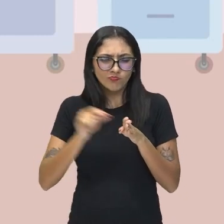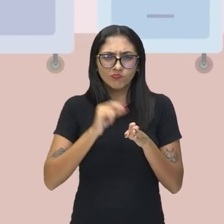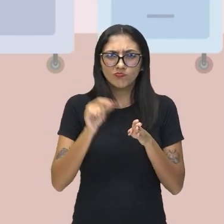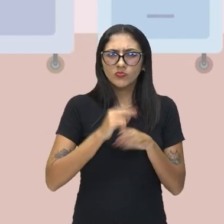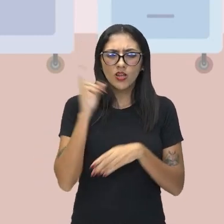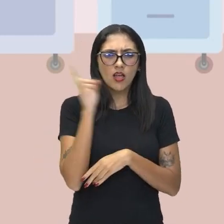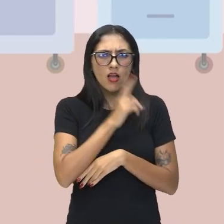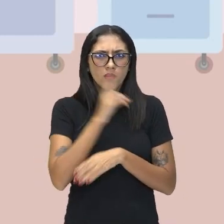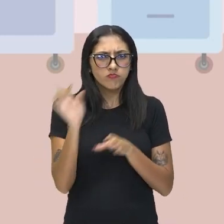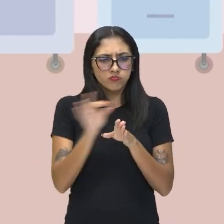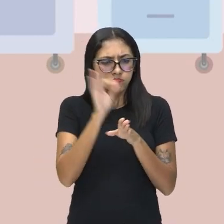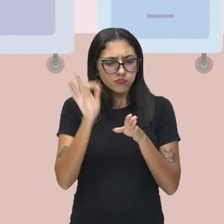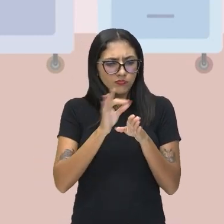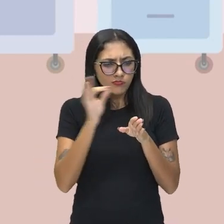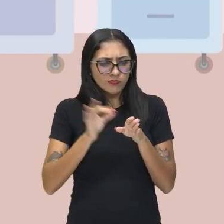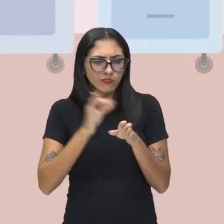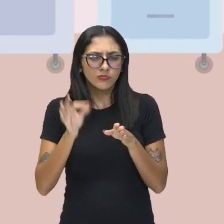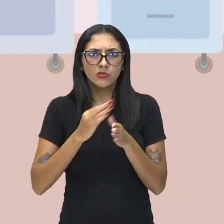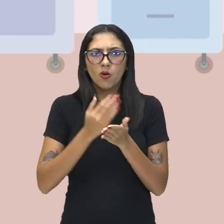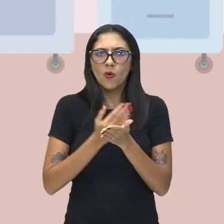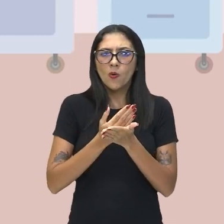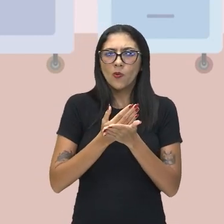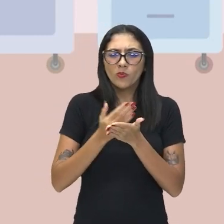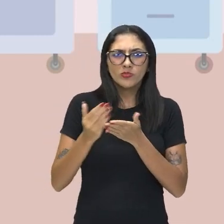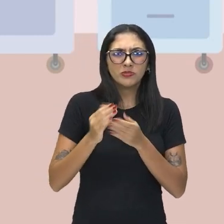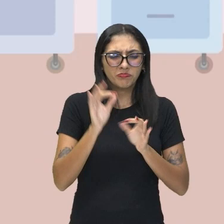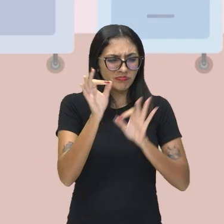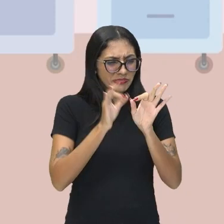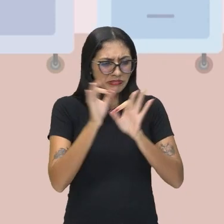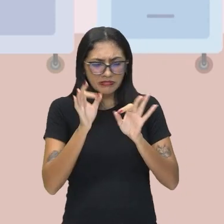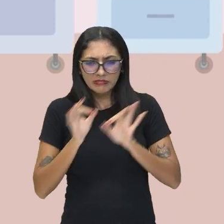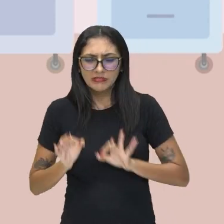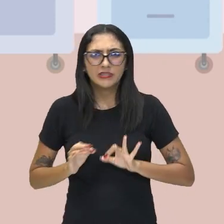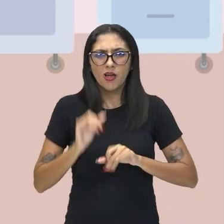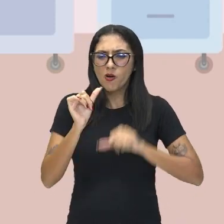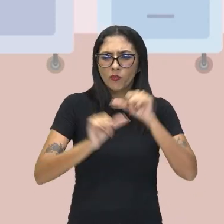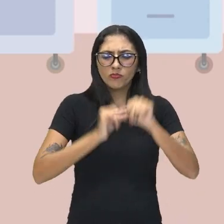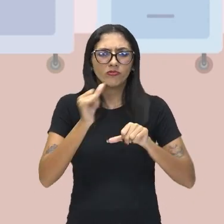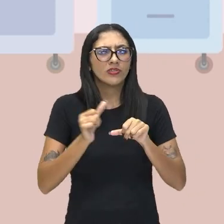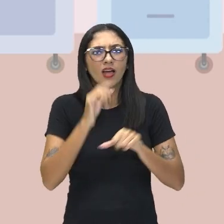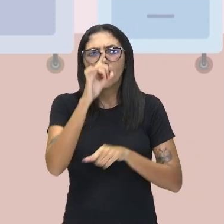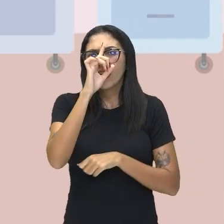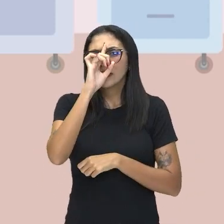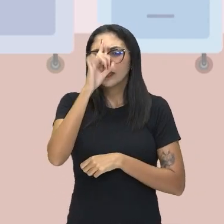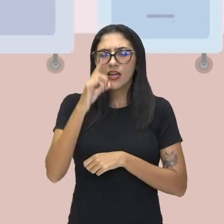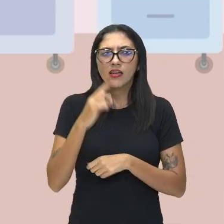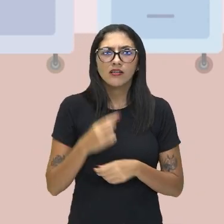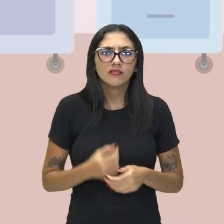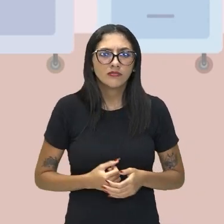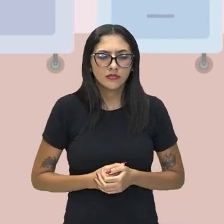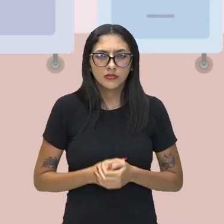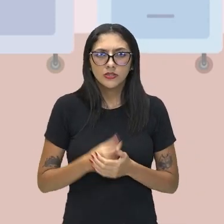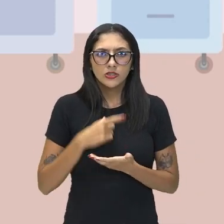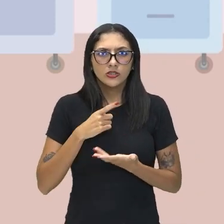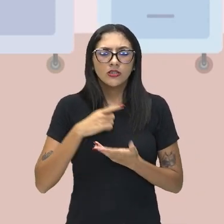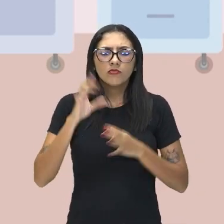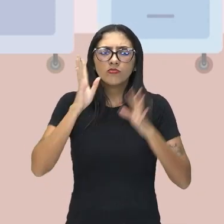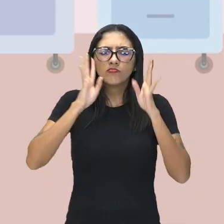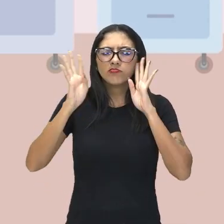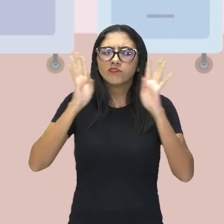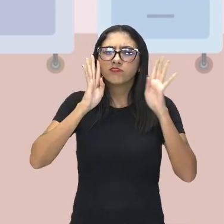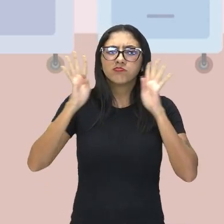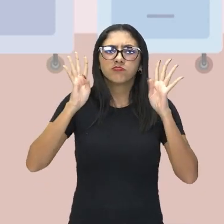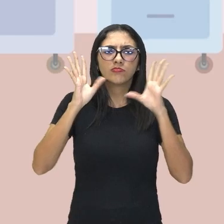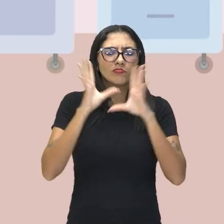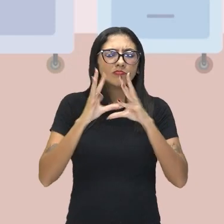para o outro, começou a desfazer seu tecido. E novamente se viu na sua casa pequena e sorriu para o